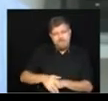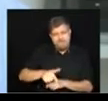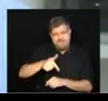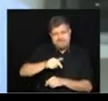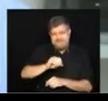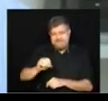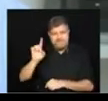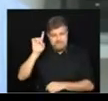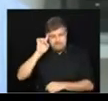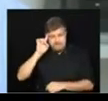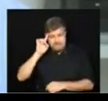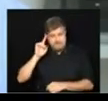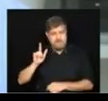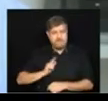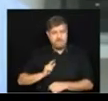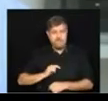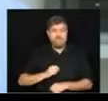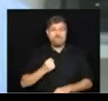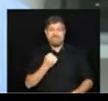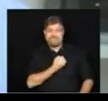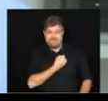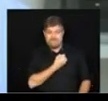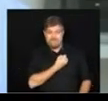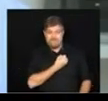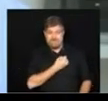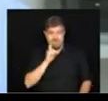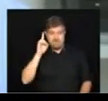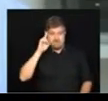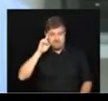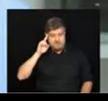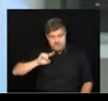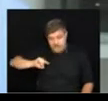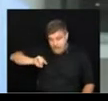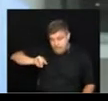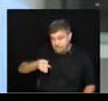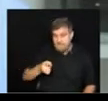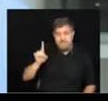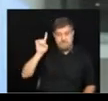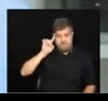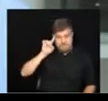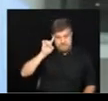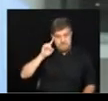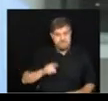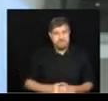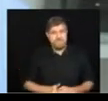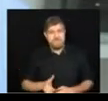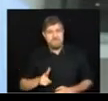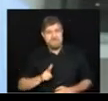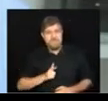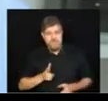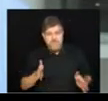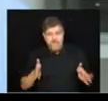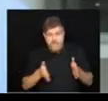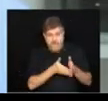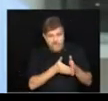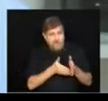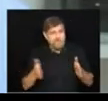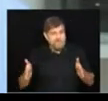dias. Então, essa somatória, ela vai dar os 1000 dias. E esse é um período